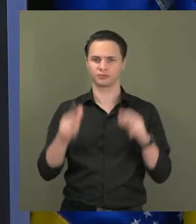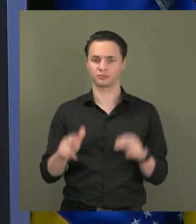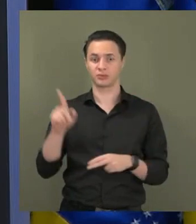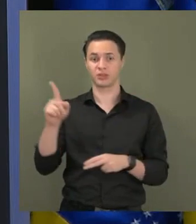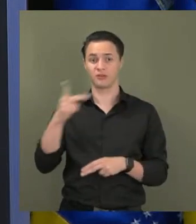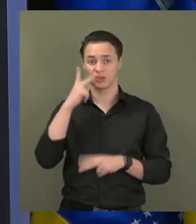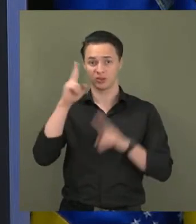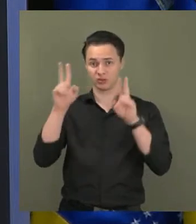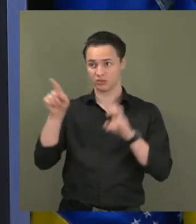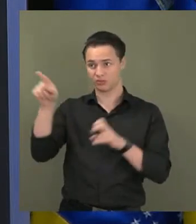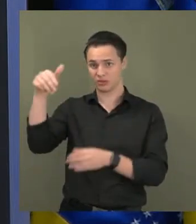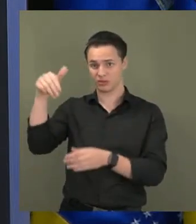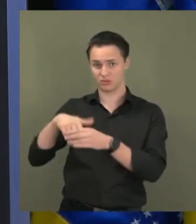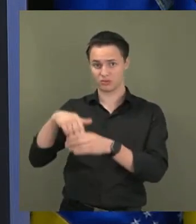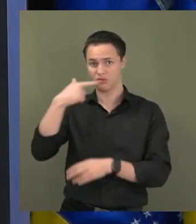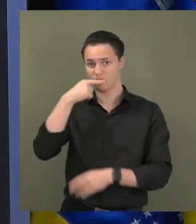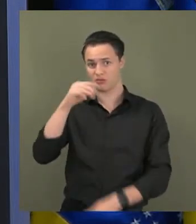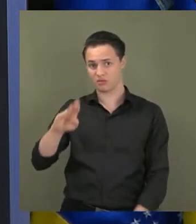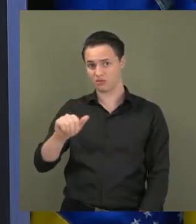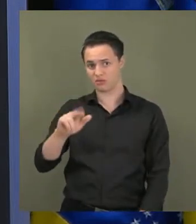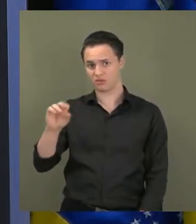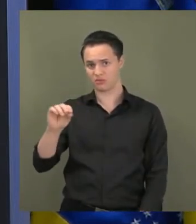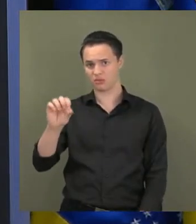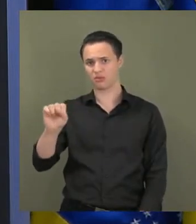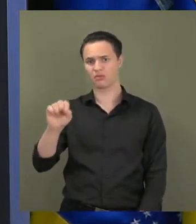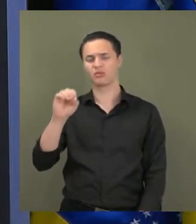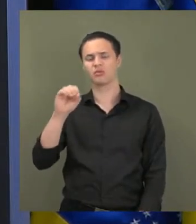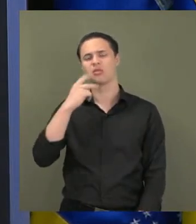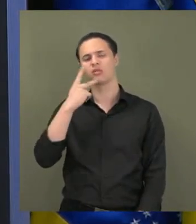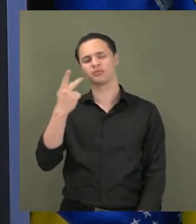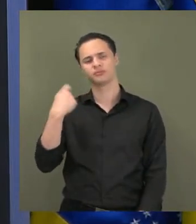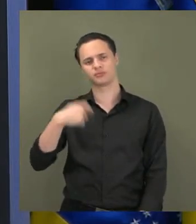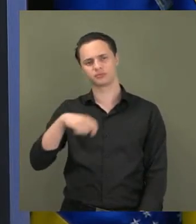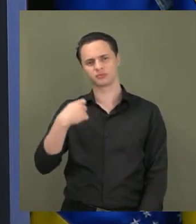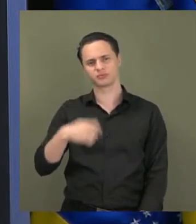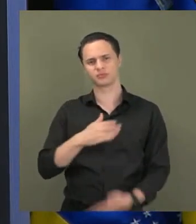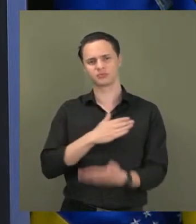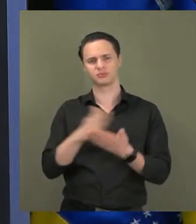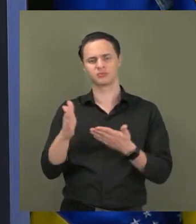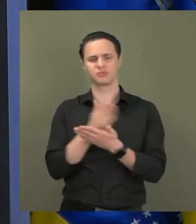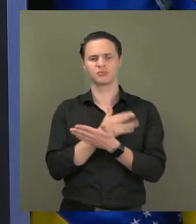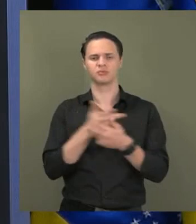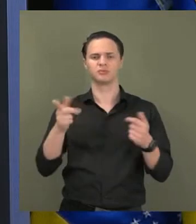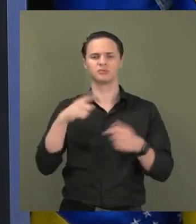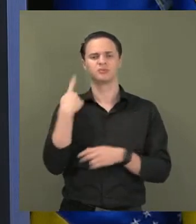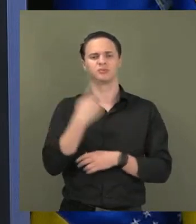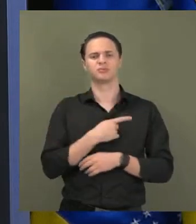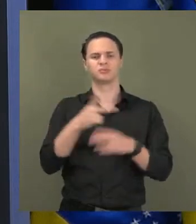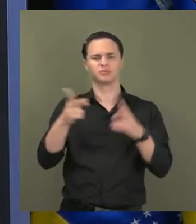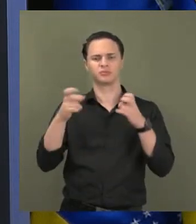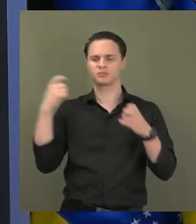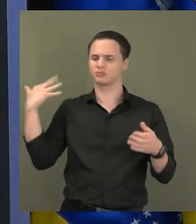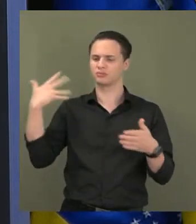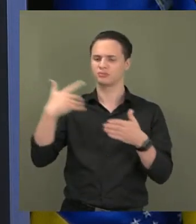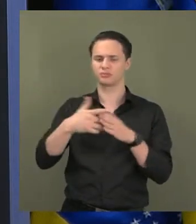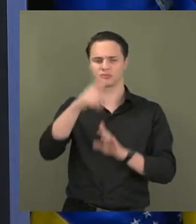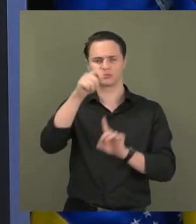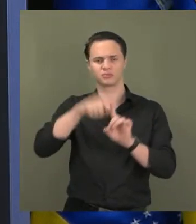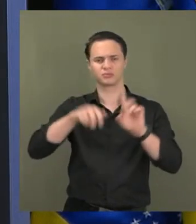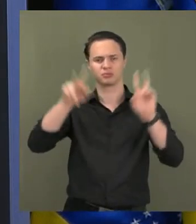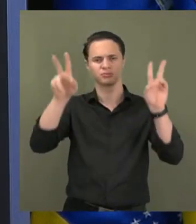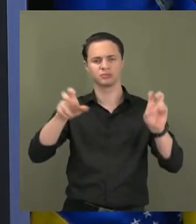absolutamente deixar de comentar algumas situações que a gente tem visto nos últimos meses